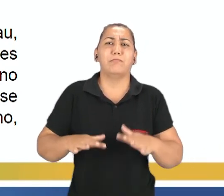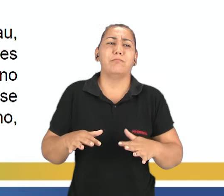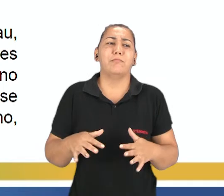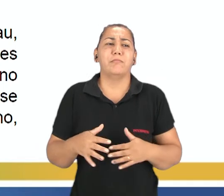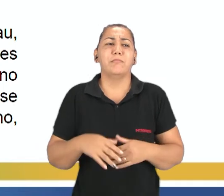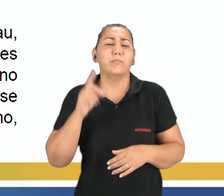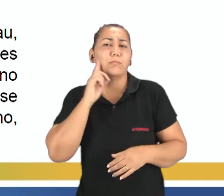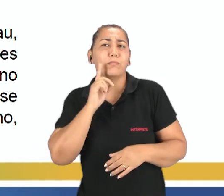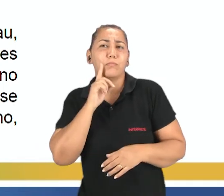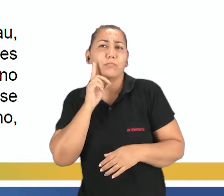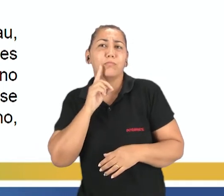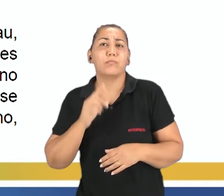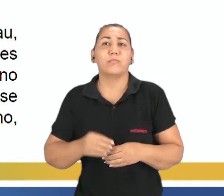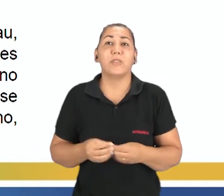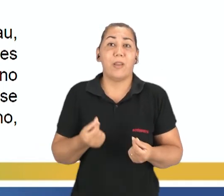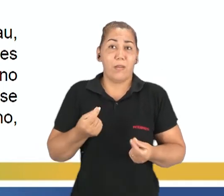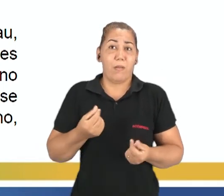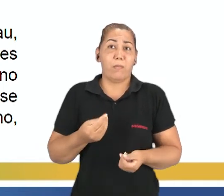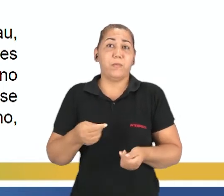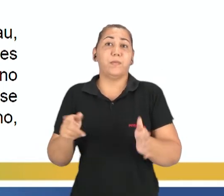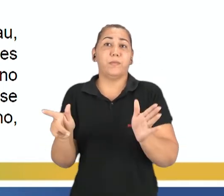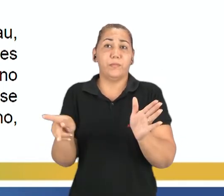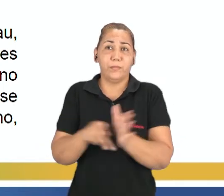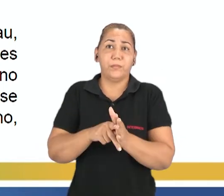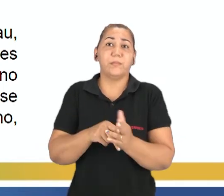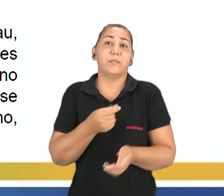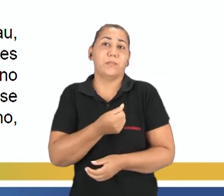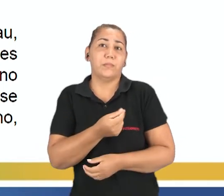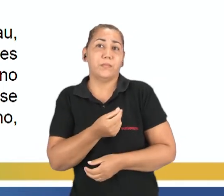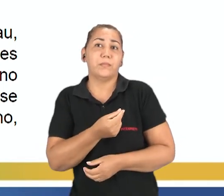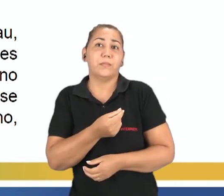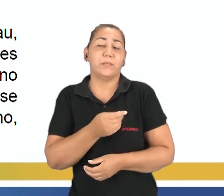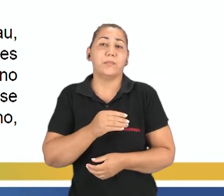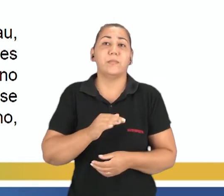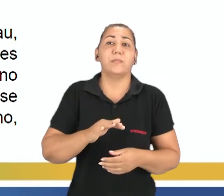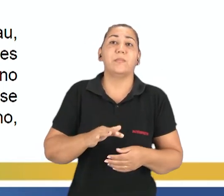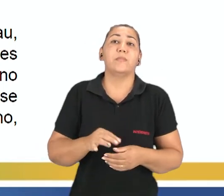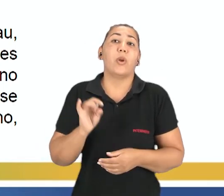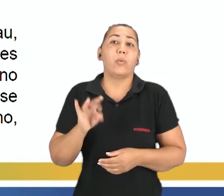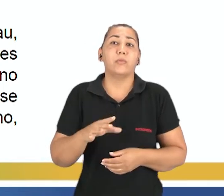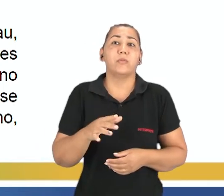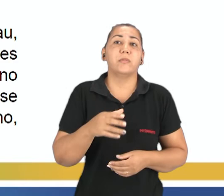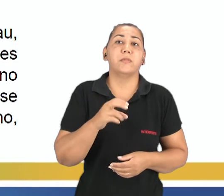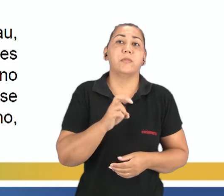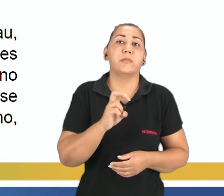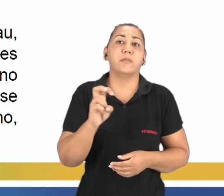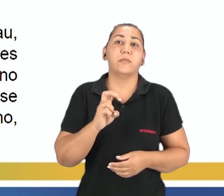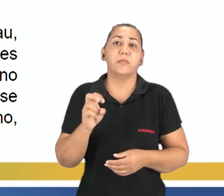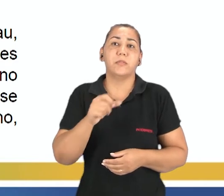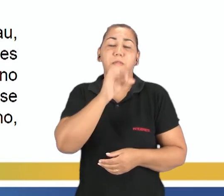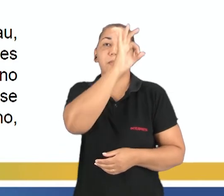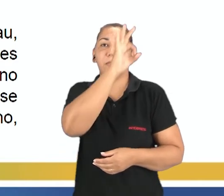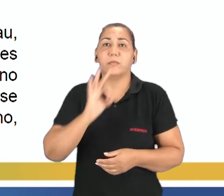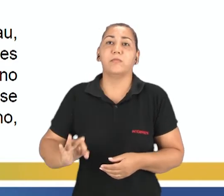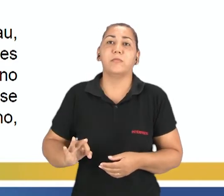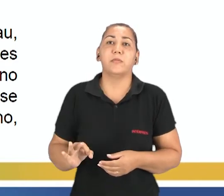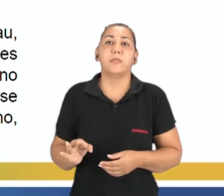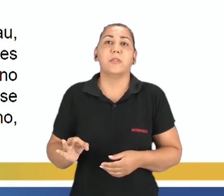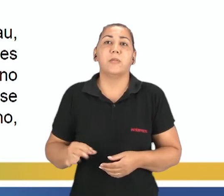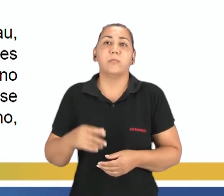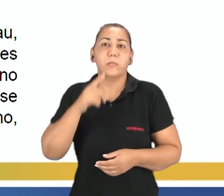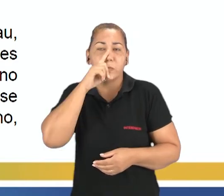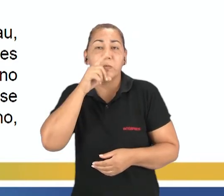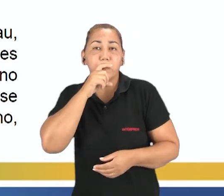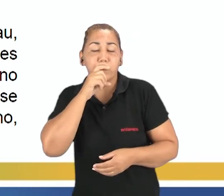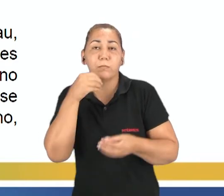por semana do próprio dinheiro. Apenas 56% desse valor vem da mesada dos pais. O restante ele